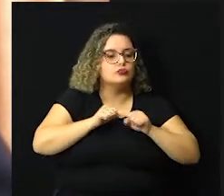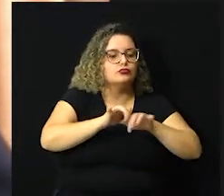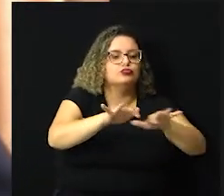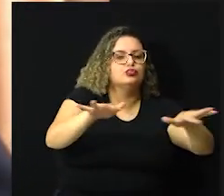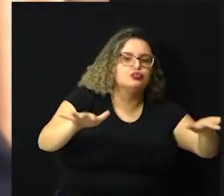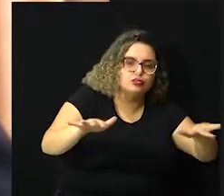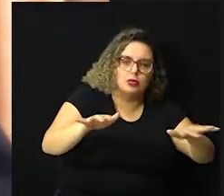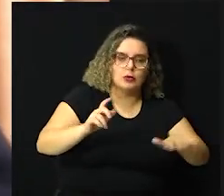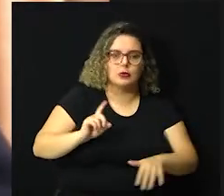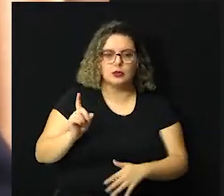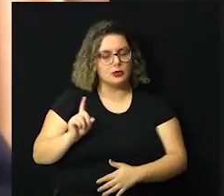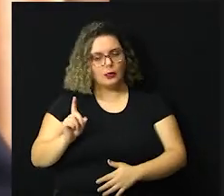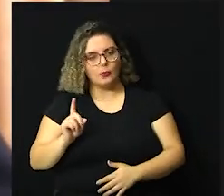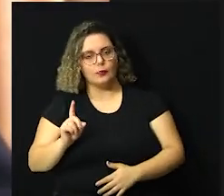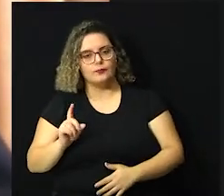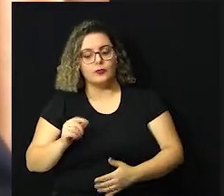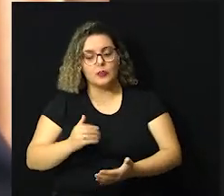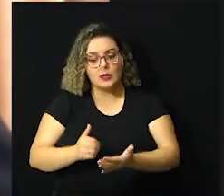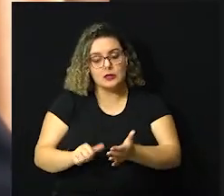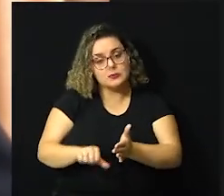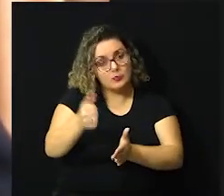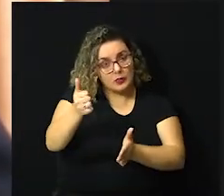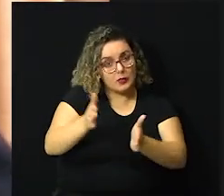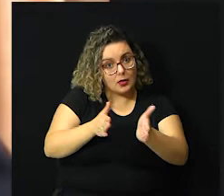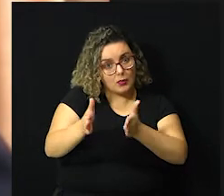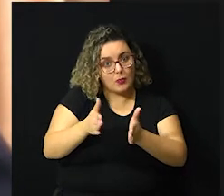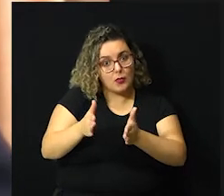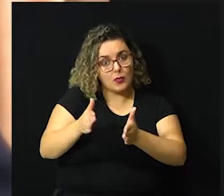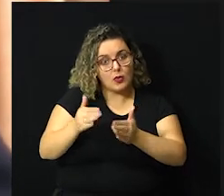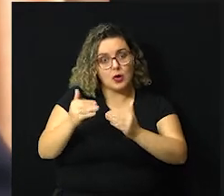Por isso que, nessa primeira fase, as